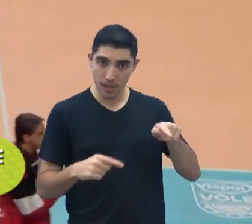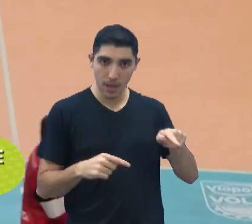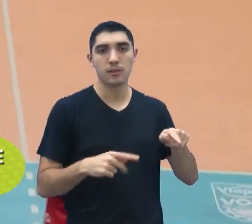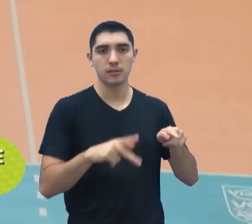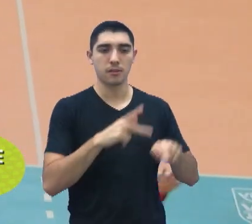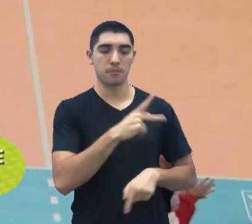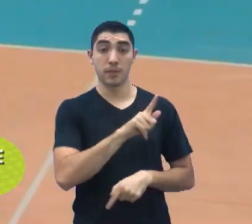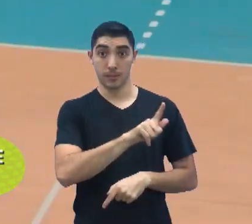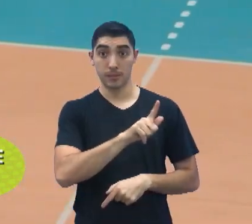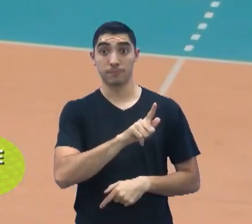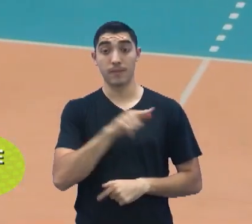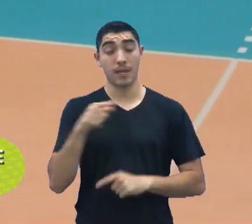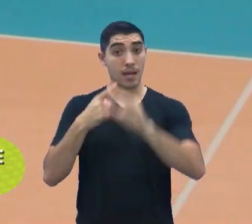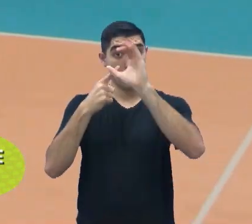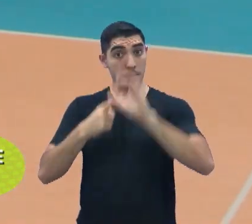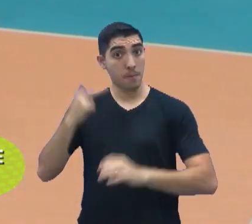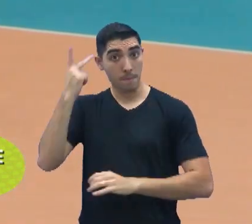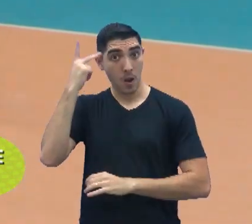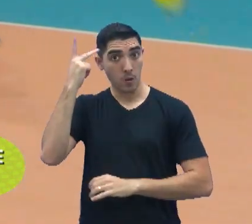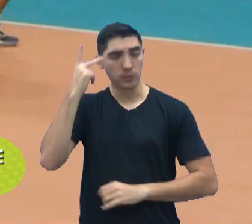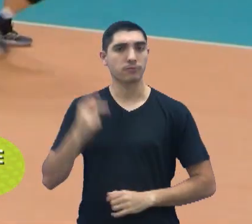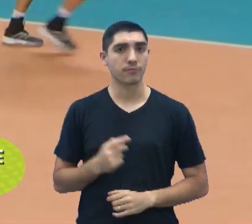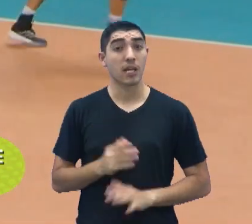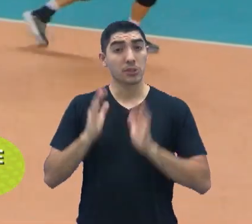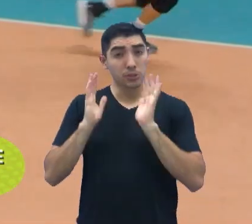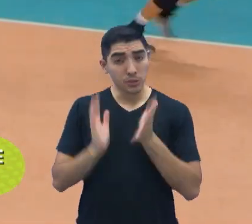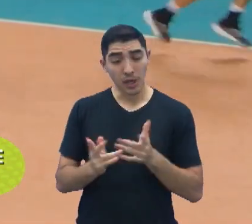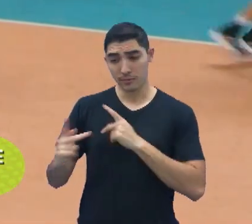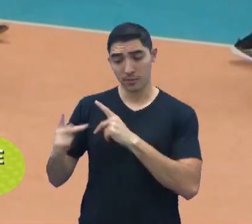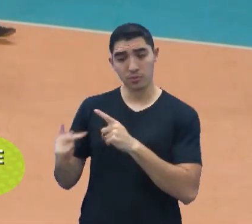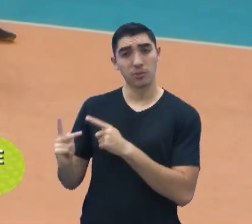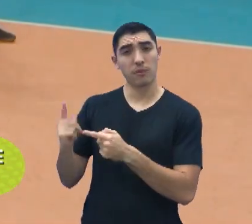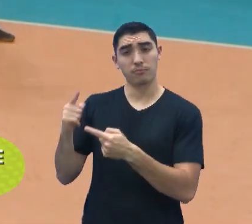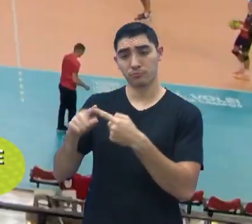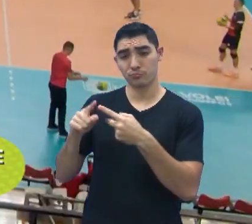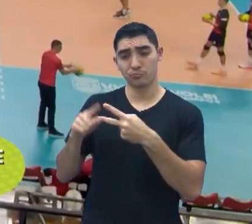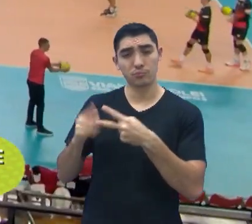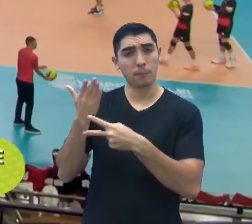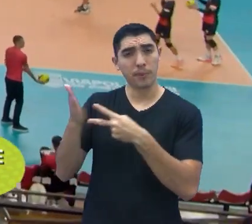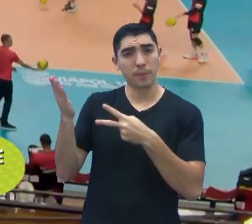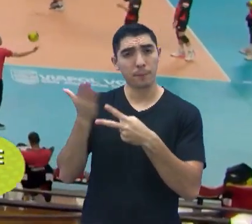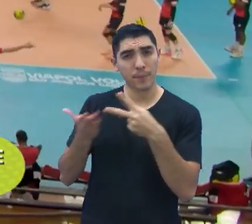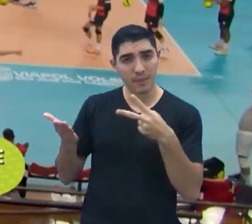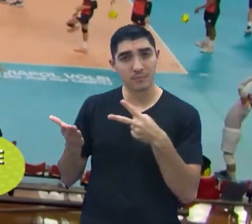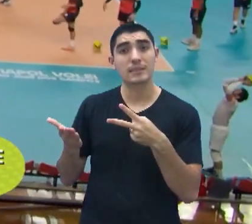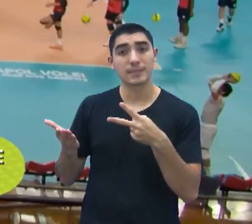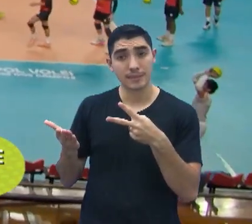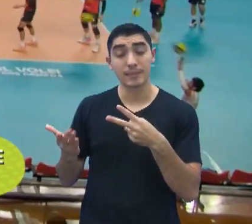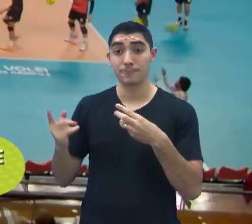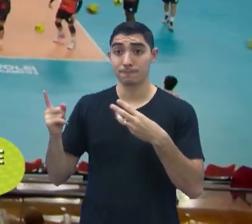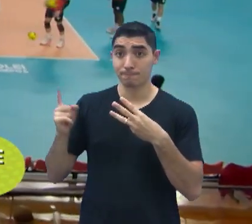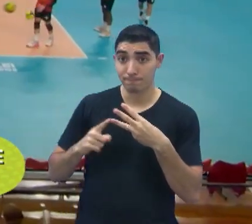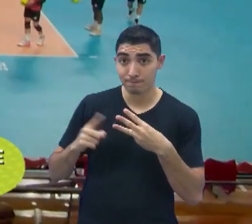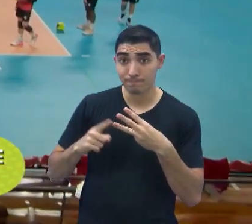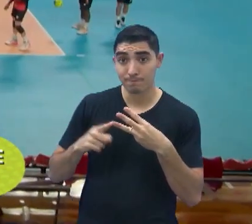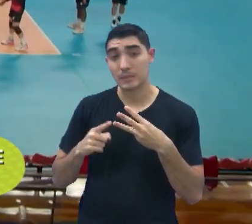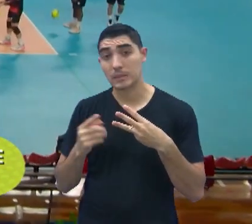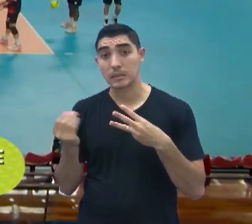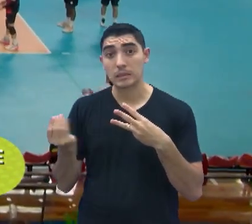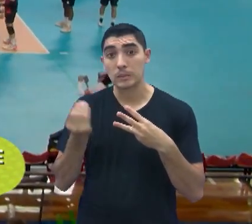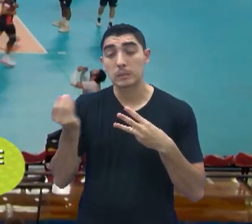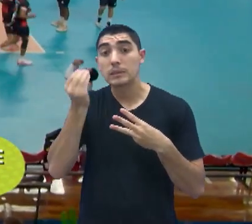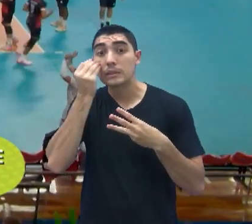o Praia Grande. Depois de 2 derrotas nas primeiras rodadas, o São José dava mostras que a primeira